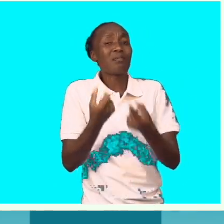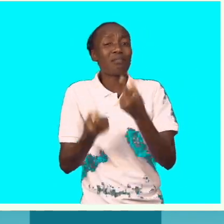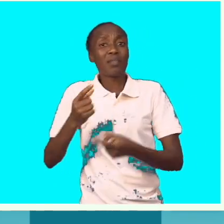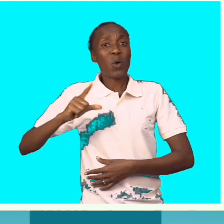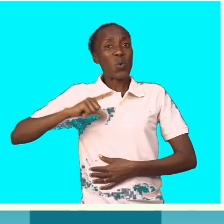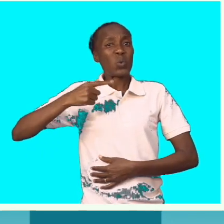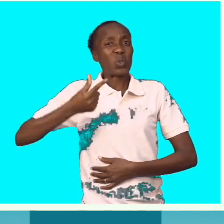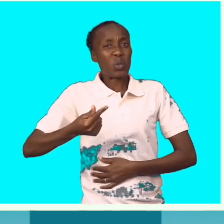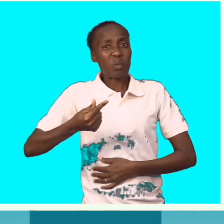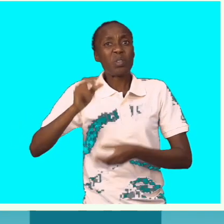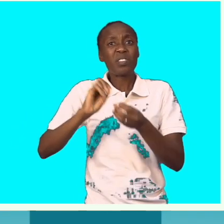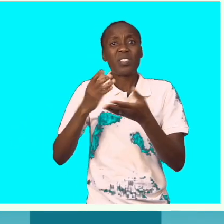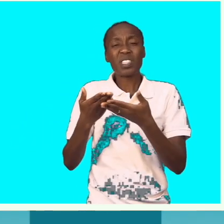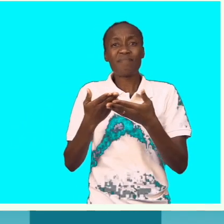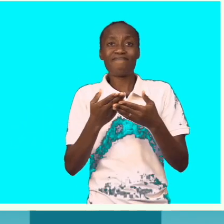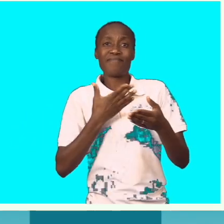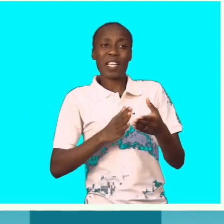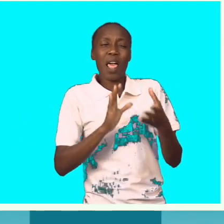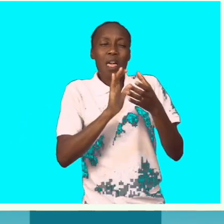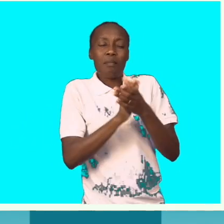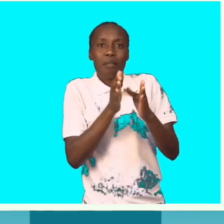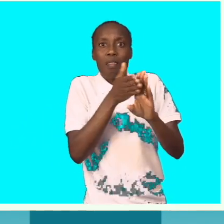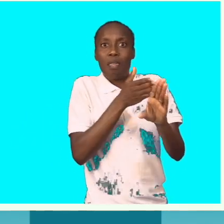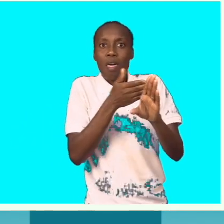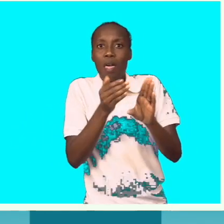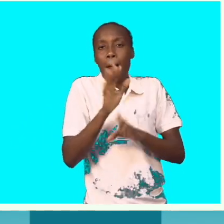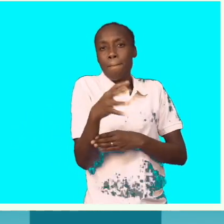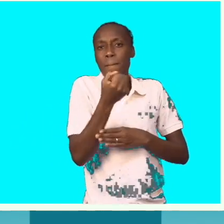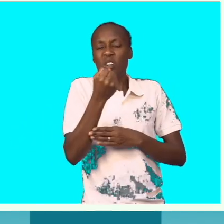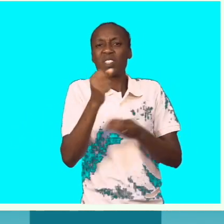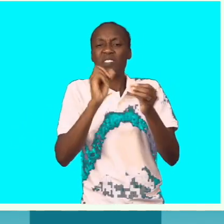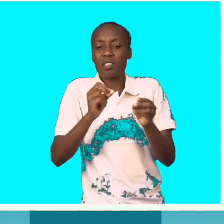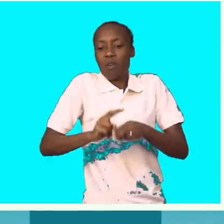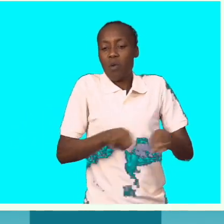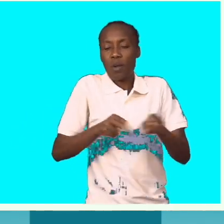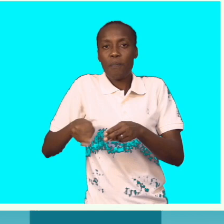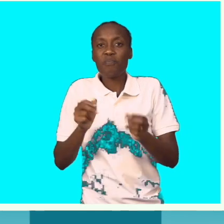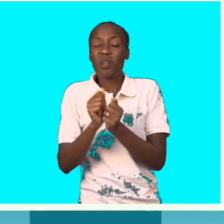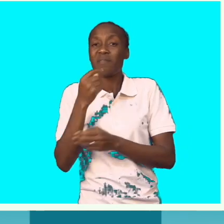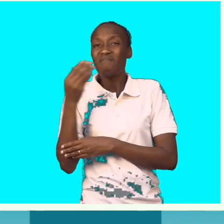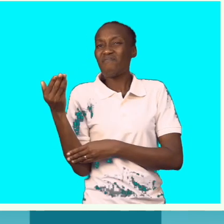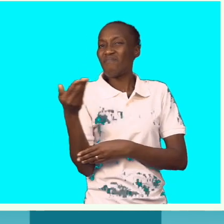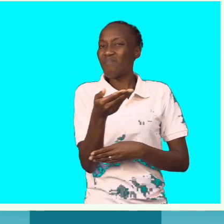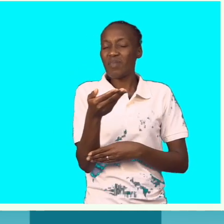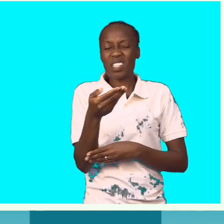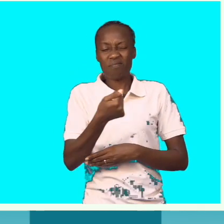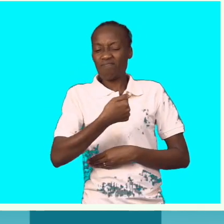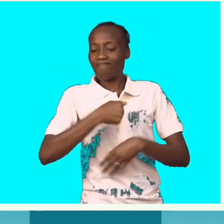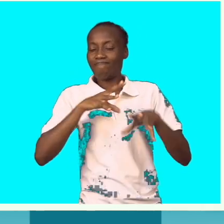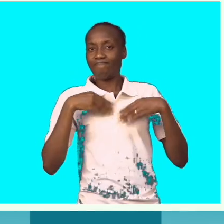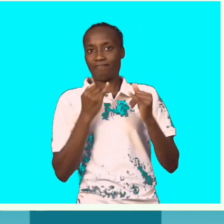treinadores recorrem a afinidades para poder celebrar contratos, prática com que não se